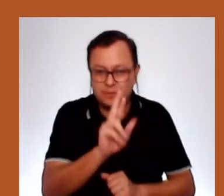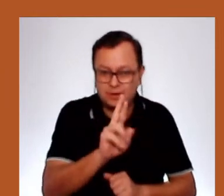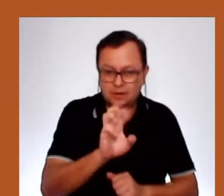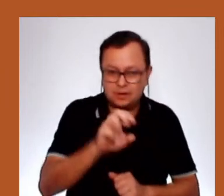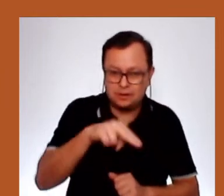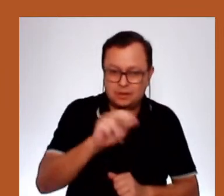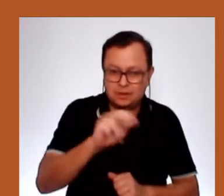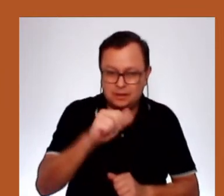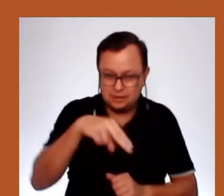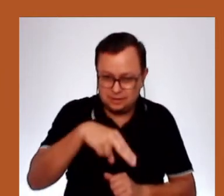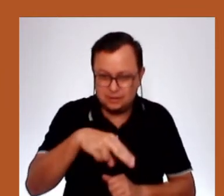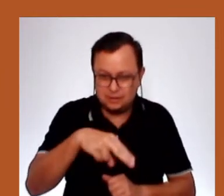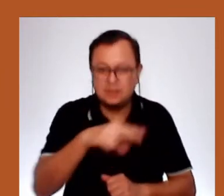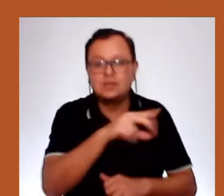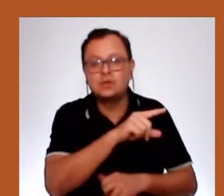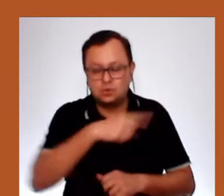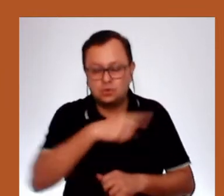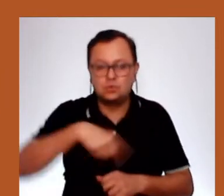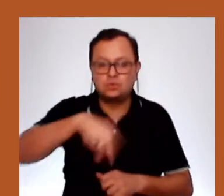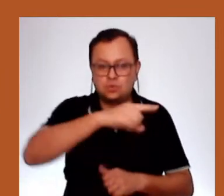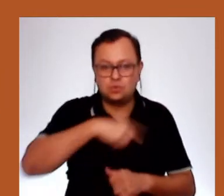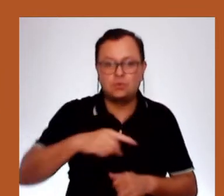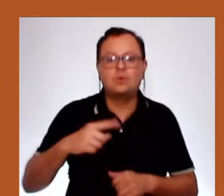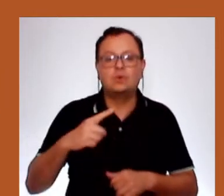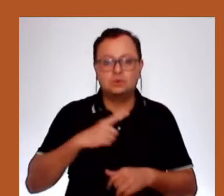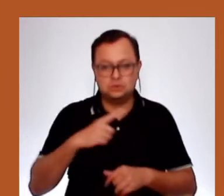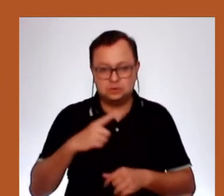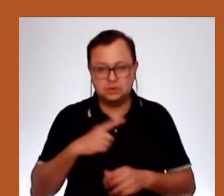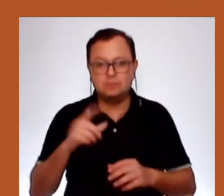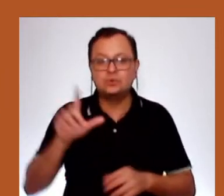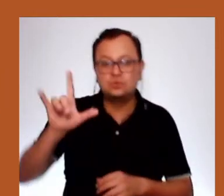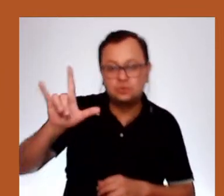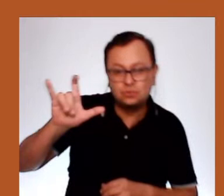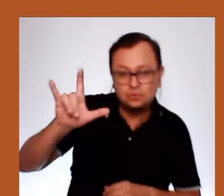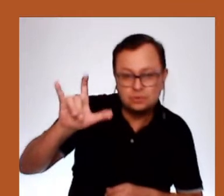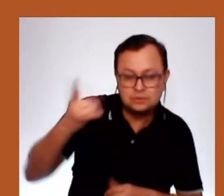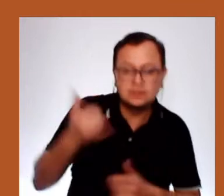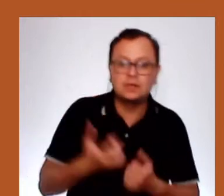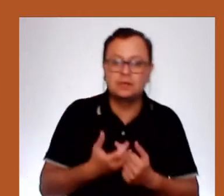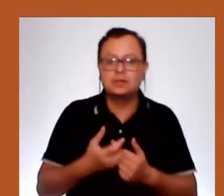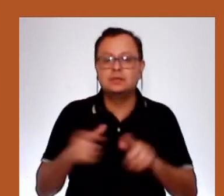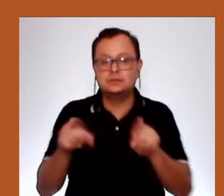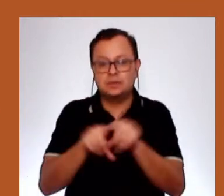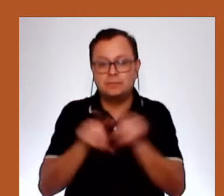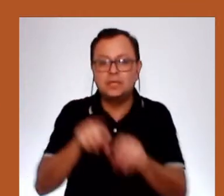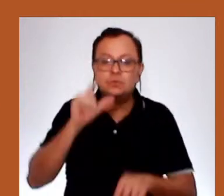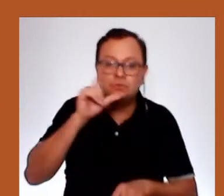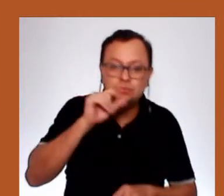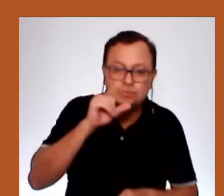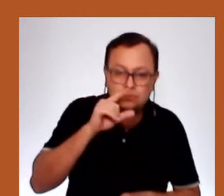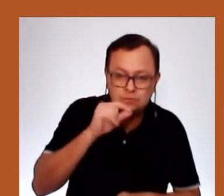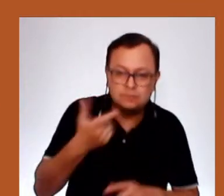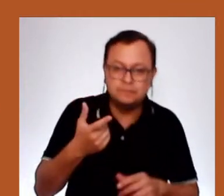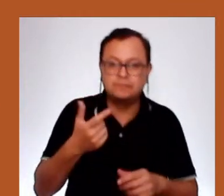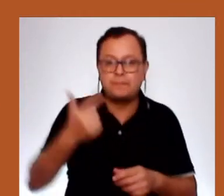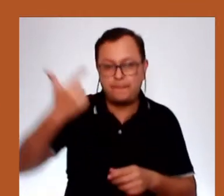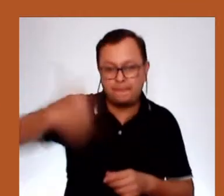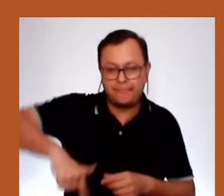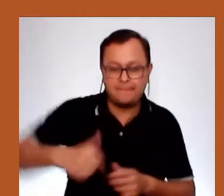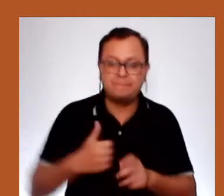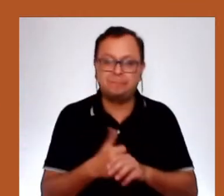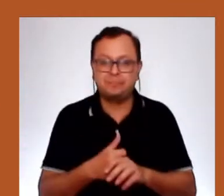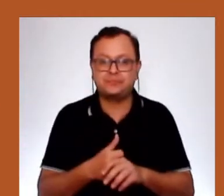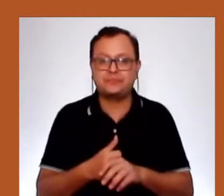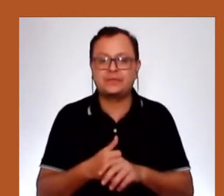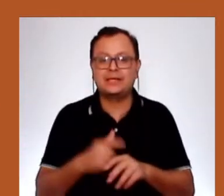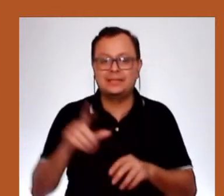podcast. Estamos no Finitude Podcast no Instagram, Podcast Finitude no Twitter, e o documentário tem um Instagram